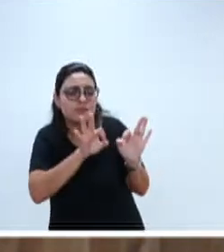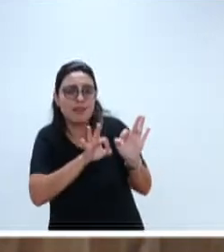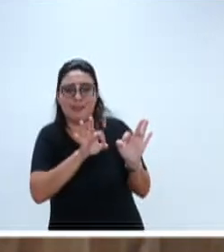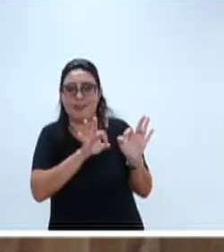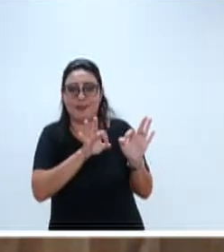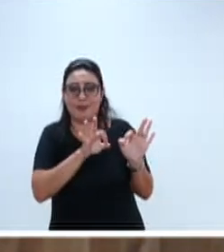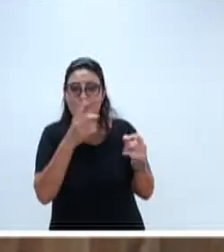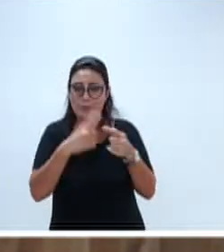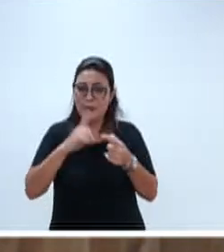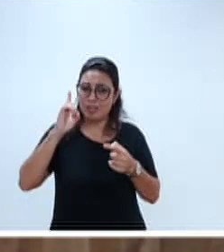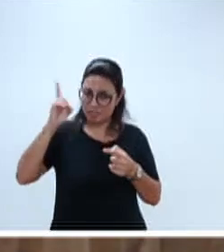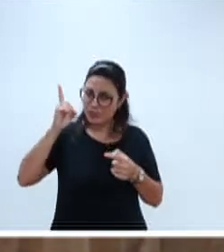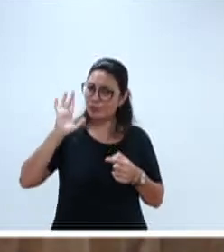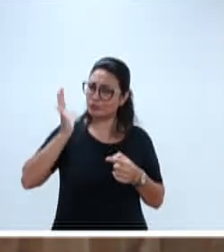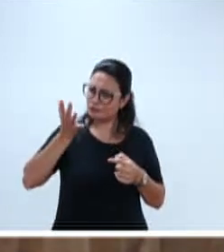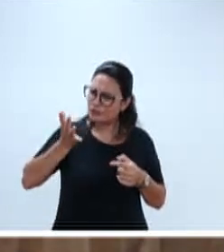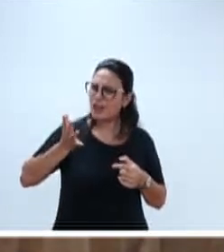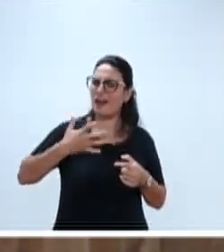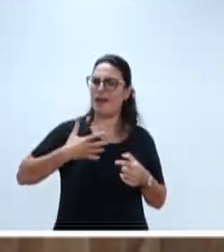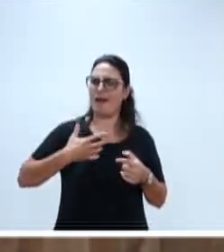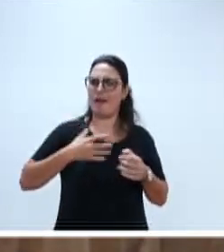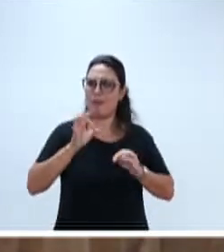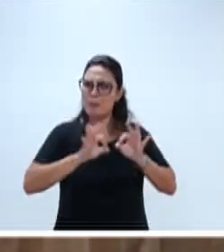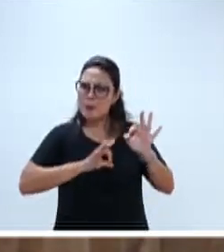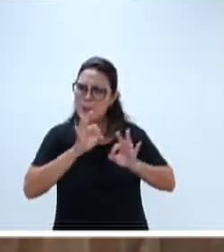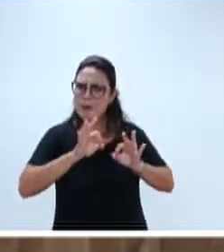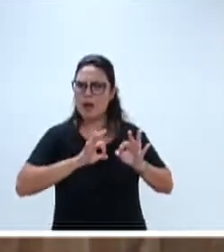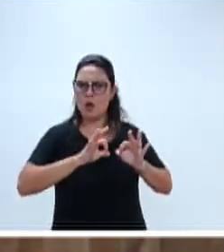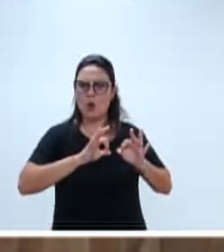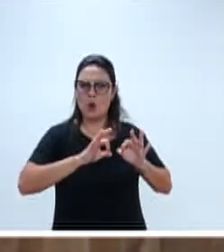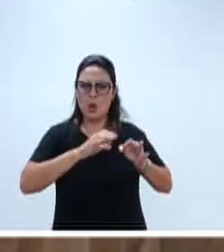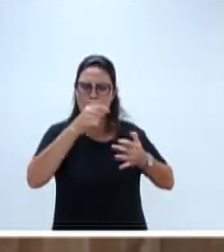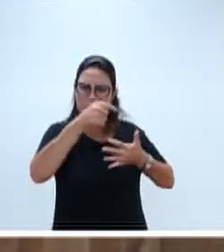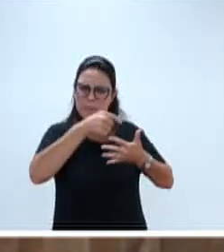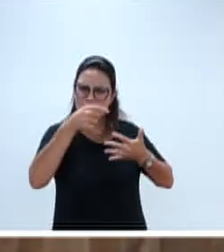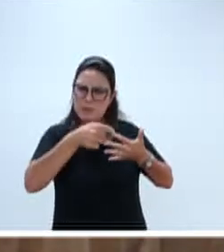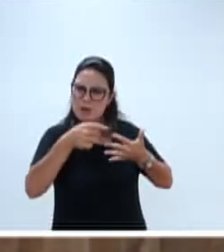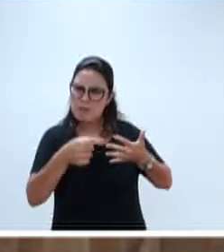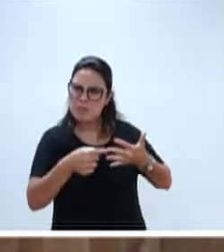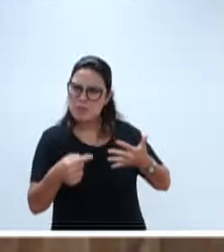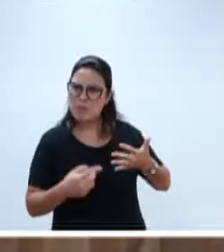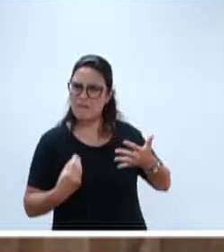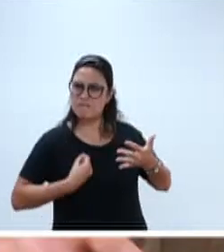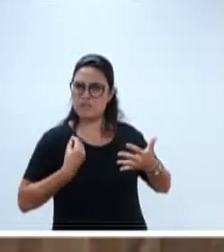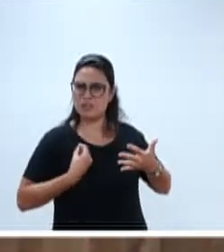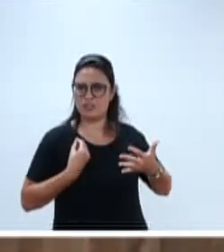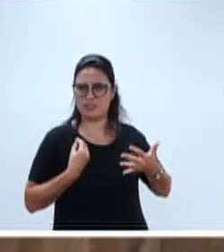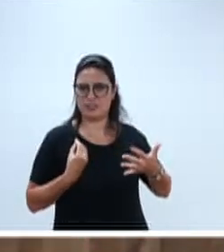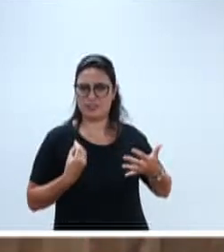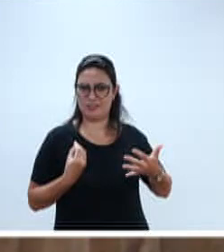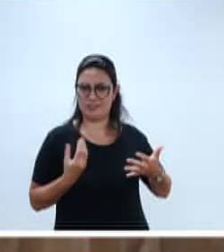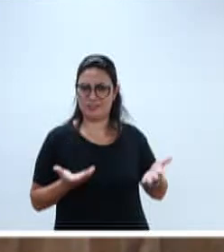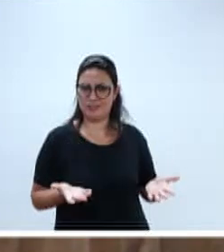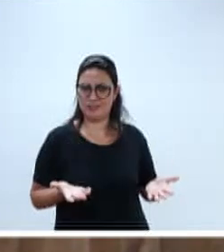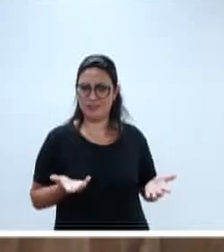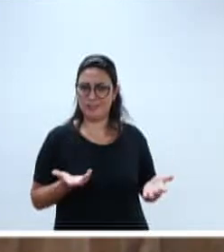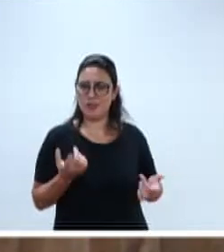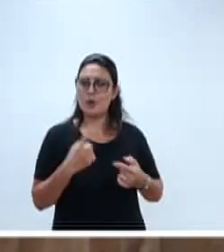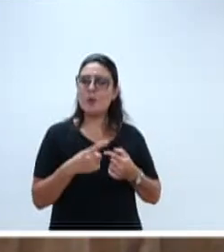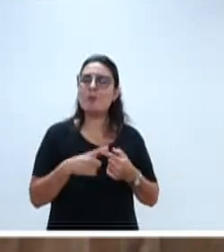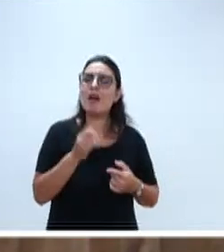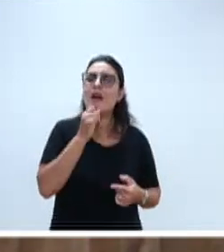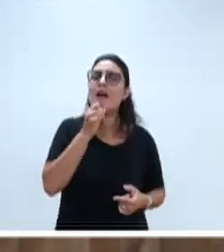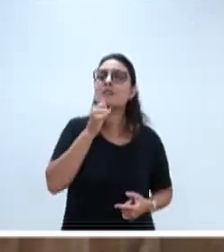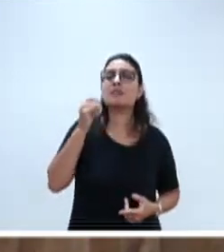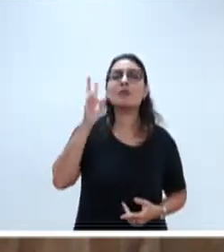esse texto, porque esse homem não carregava no coração amarguras, ressentimento, ele tinha tudo para poder viver essa